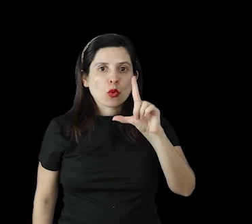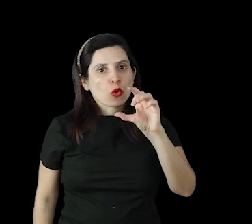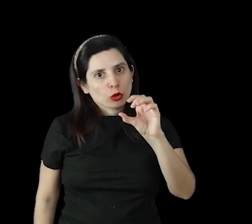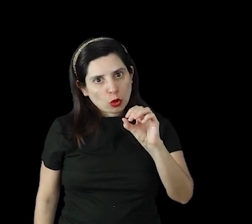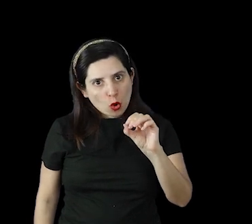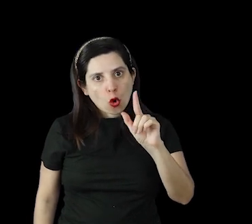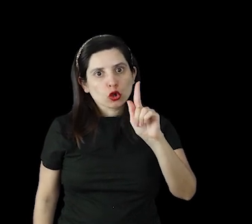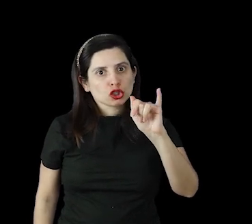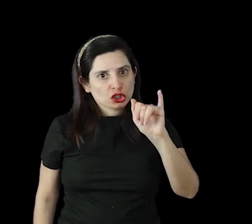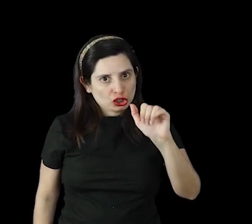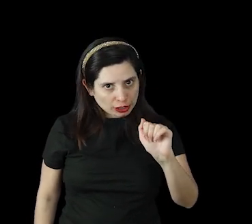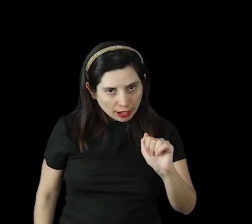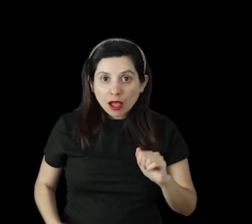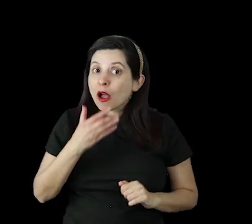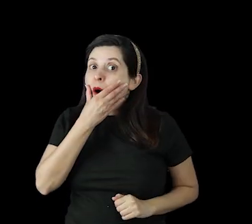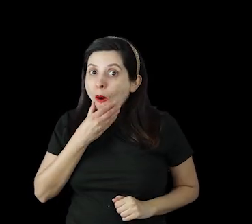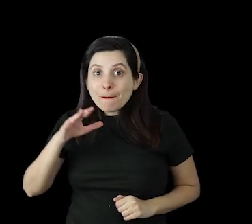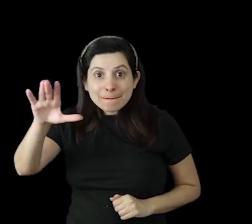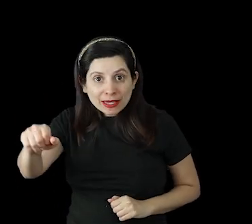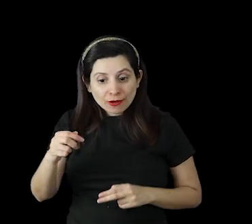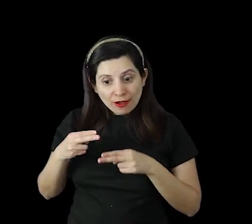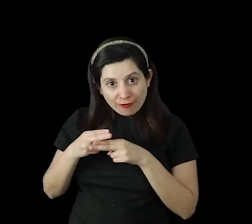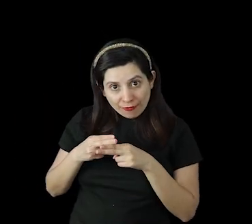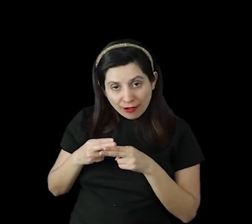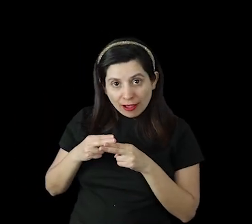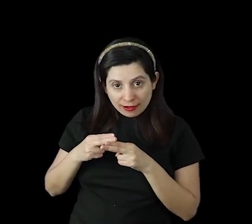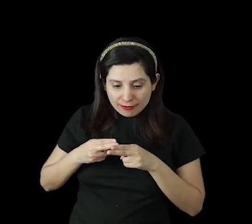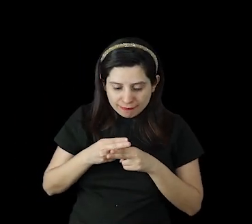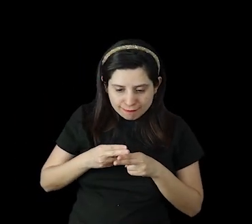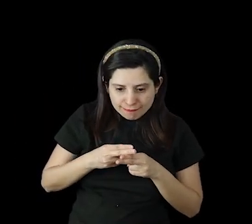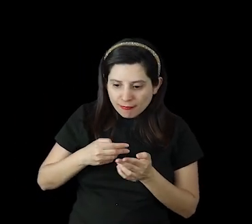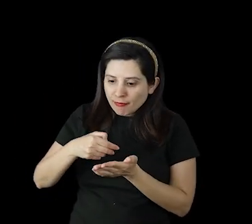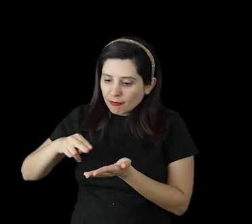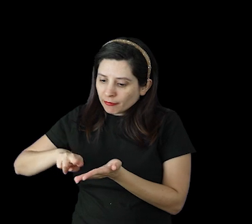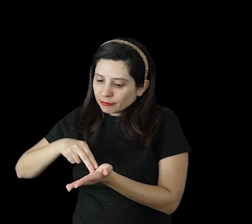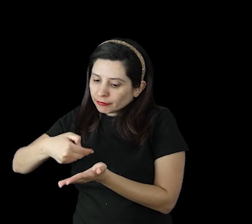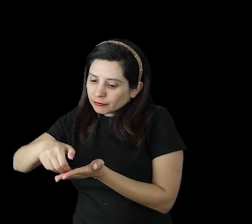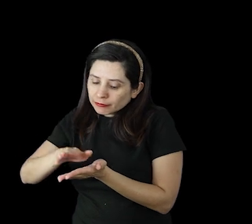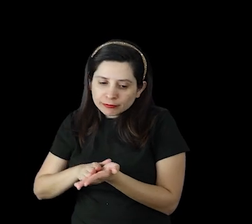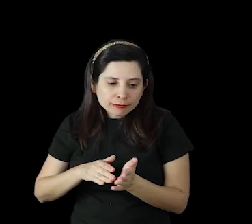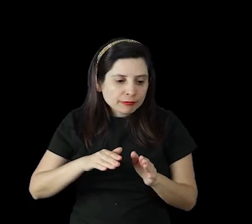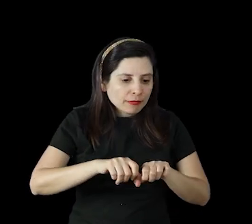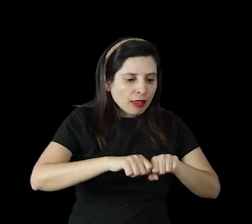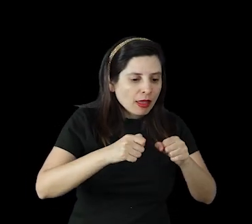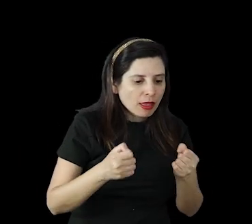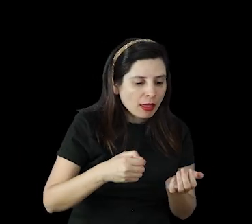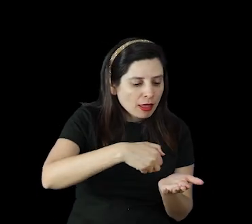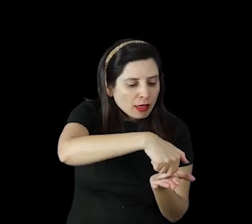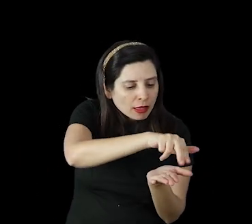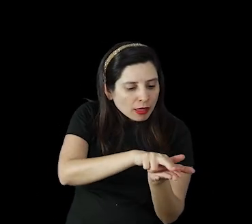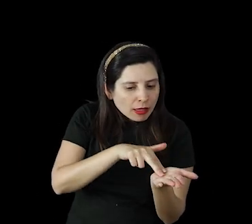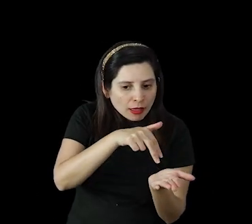cara usou para passar manteiga no pão, a faca que ele usou para afeitar a barba e a faca que ele usou